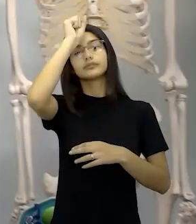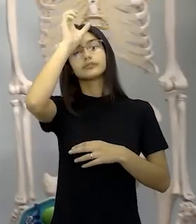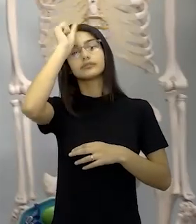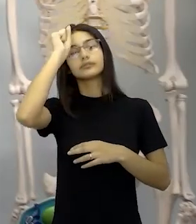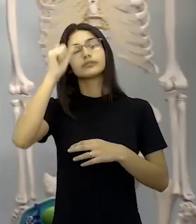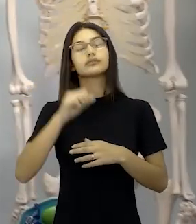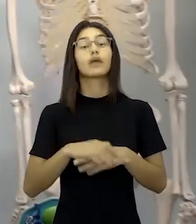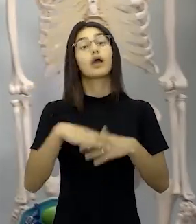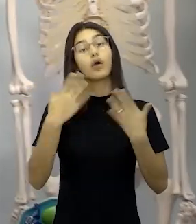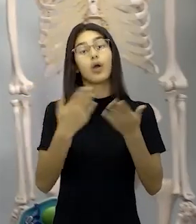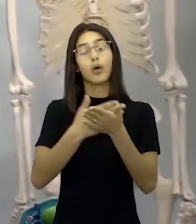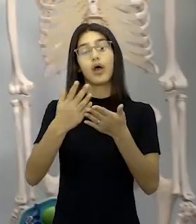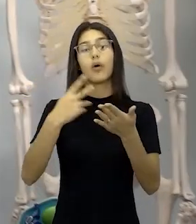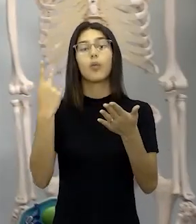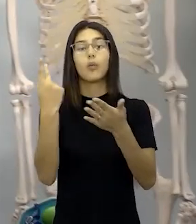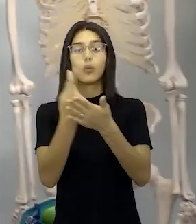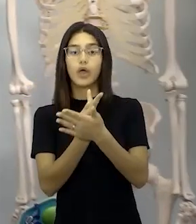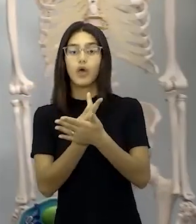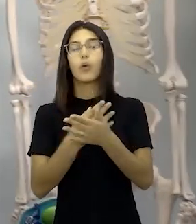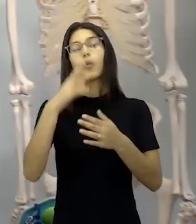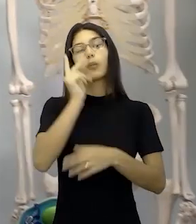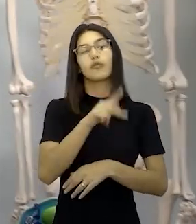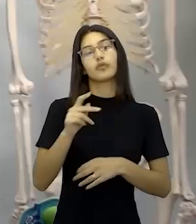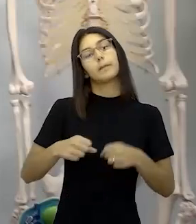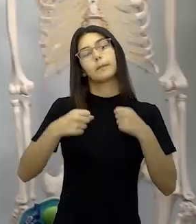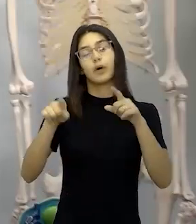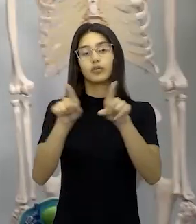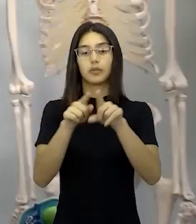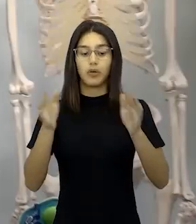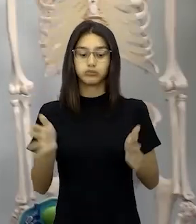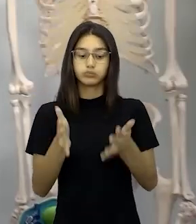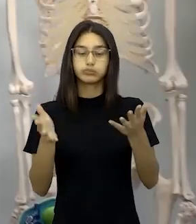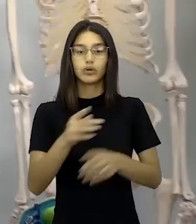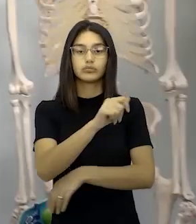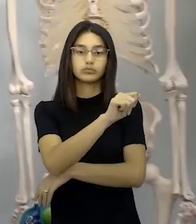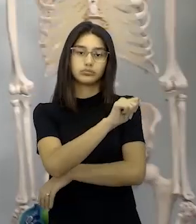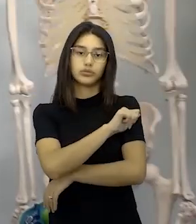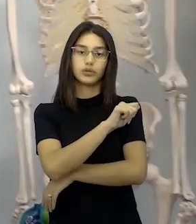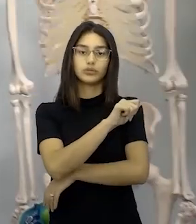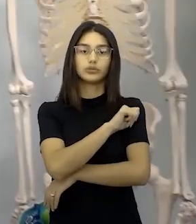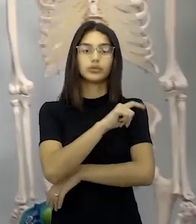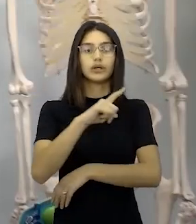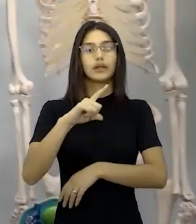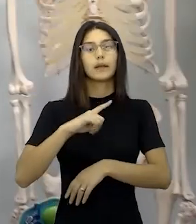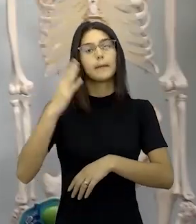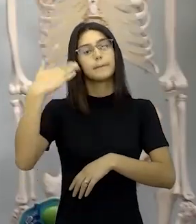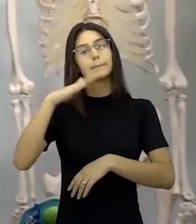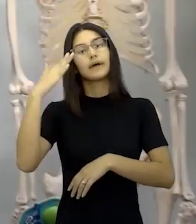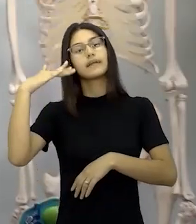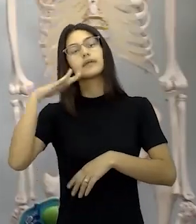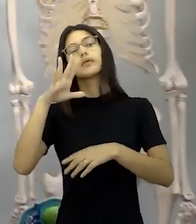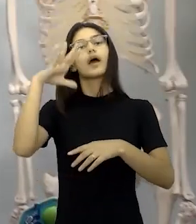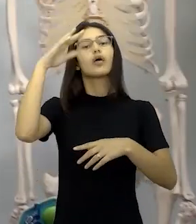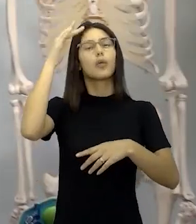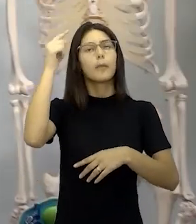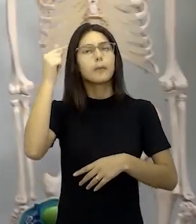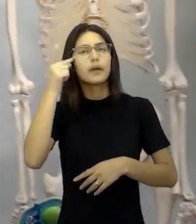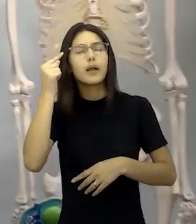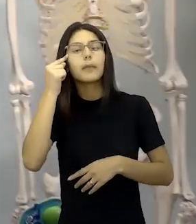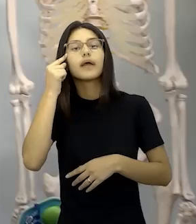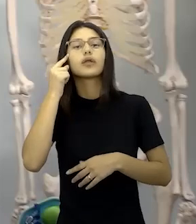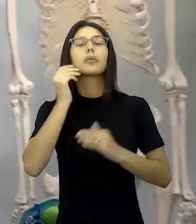partir do erro, né, que o professor pode também engajar o estudante, o aluno, estimulando cada vez mais o raciocínio